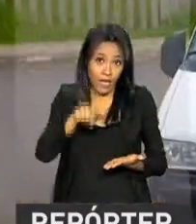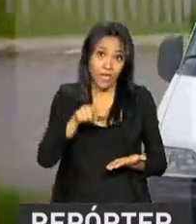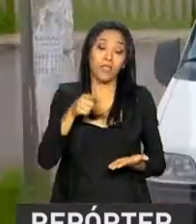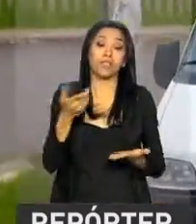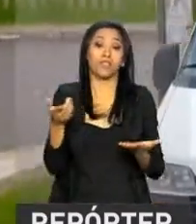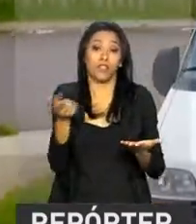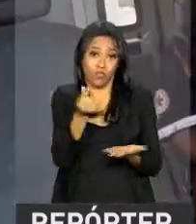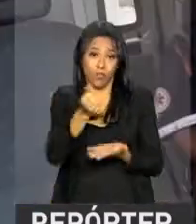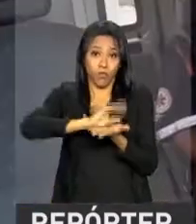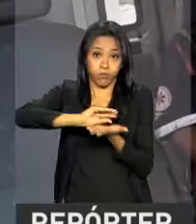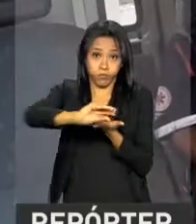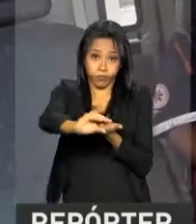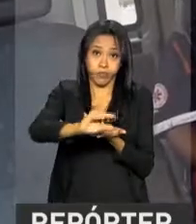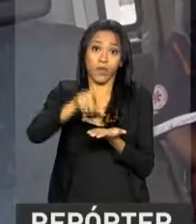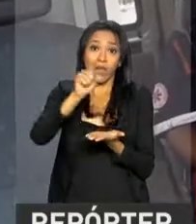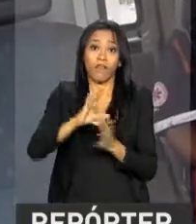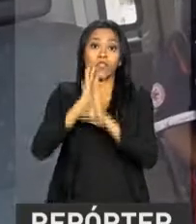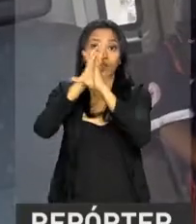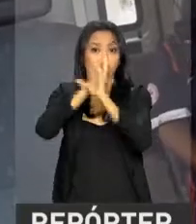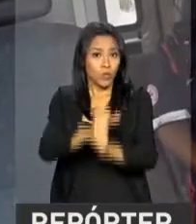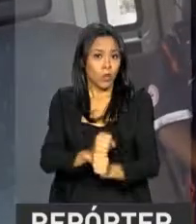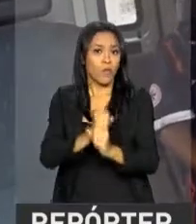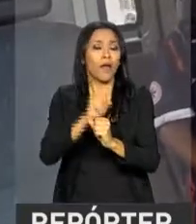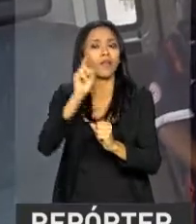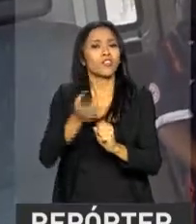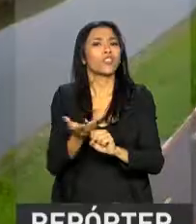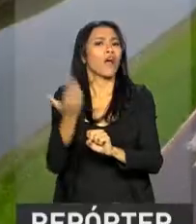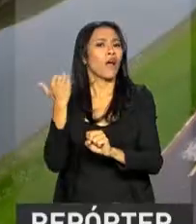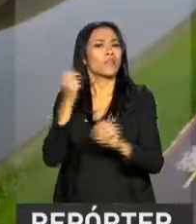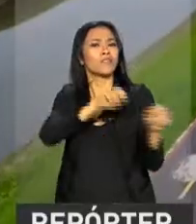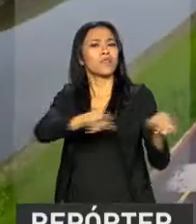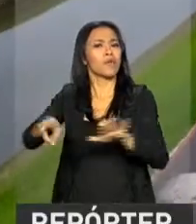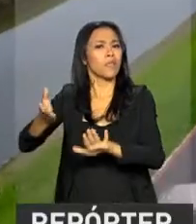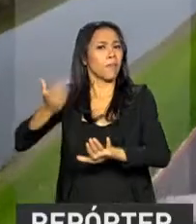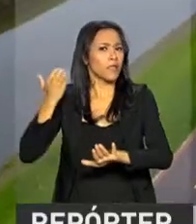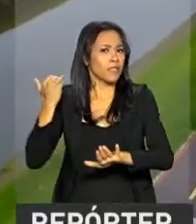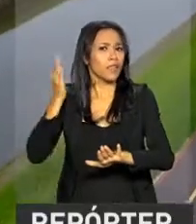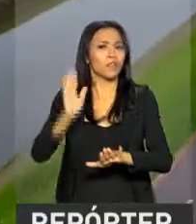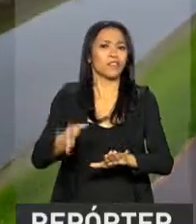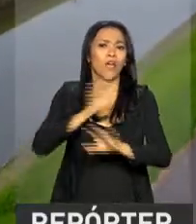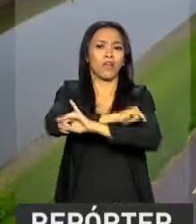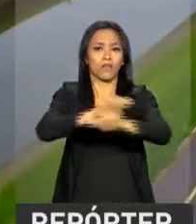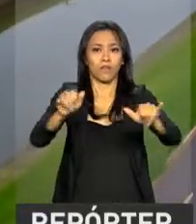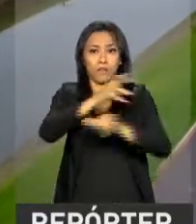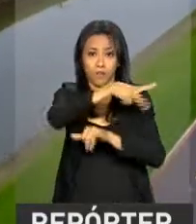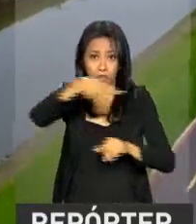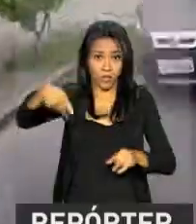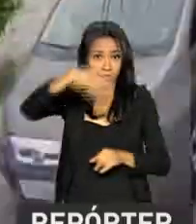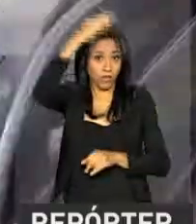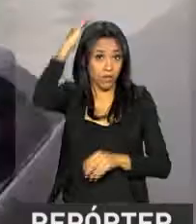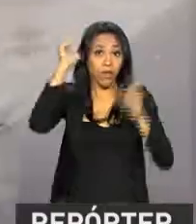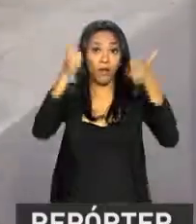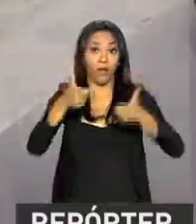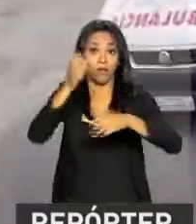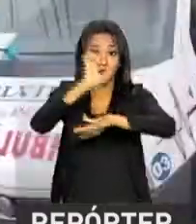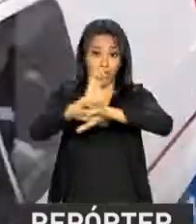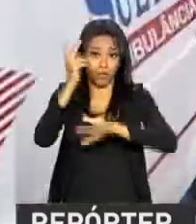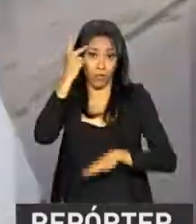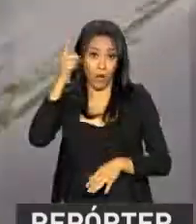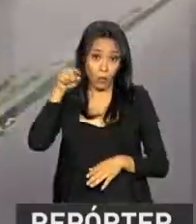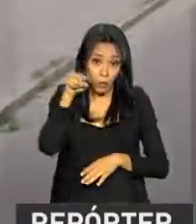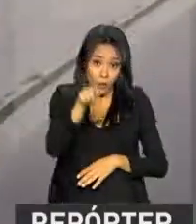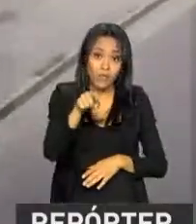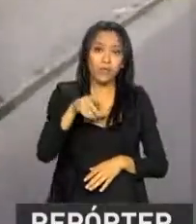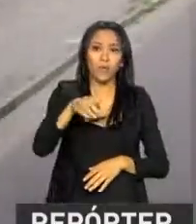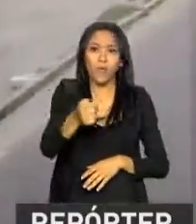anunciados hoje se somam aos investimentos divulgados na semana passada pelo presidente michel temer em são paulo com isso